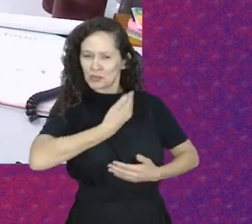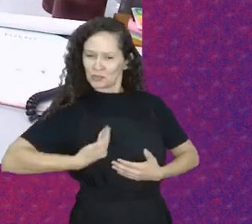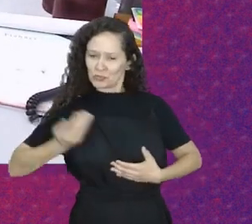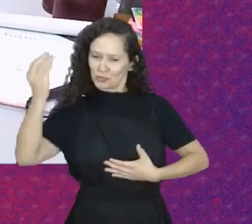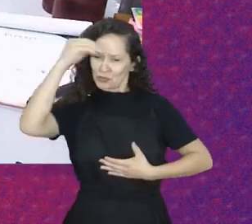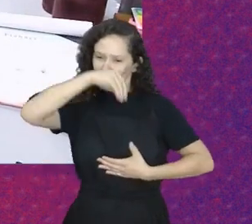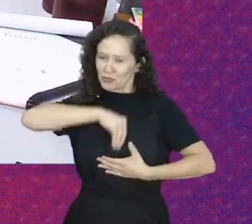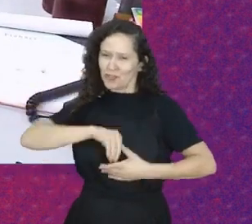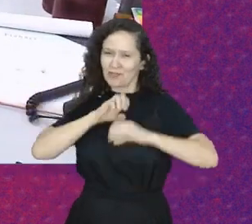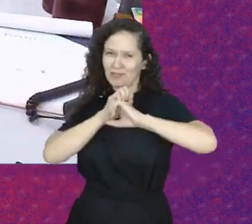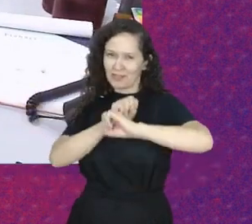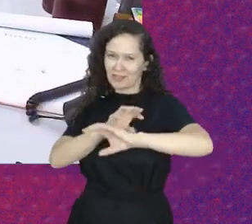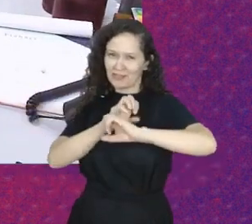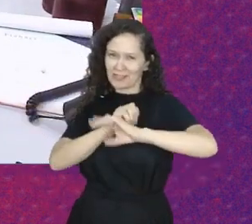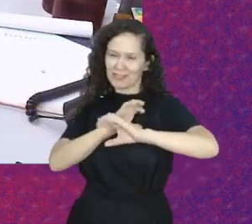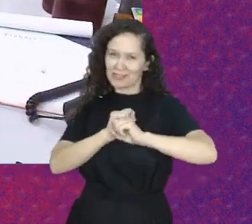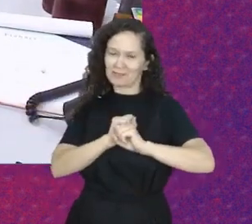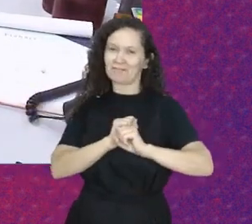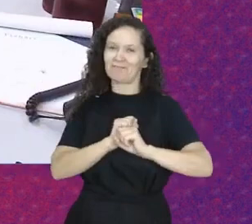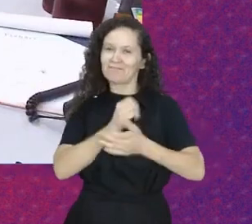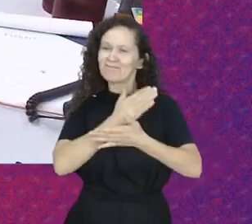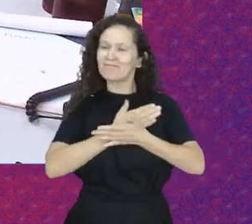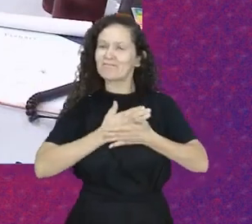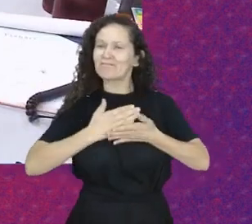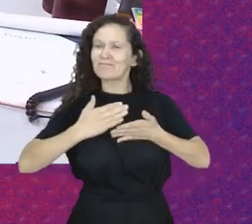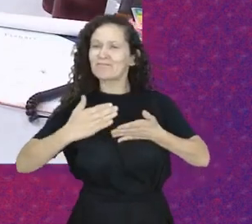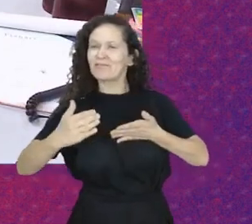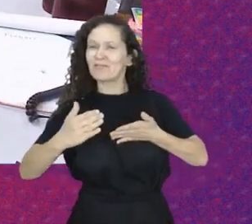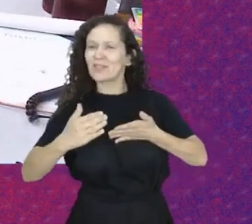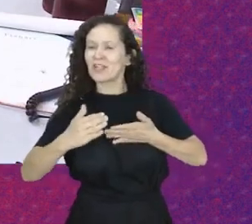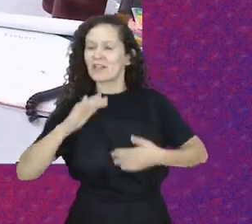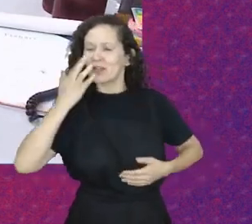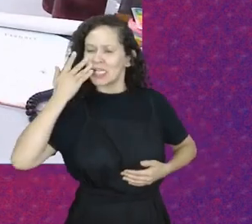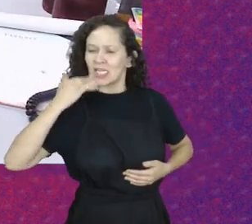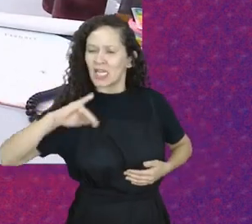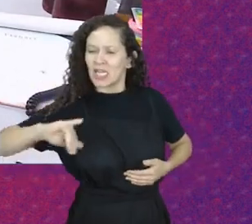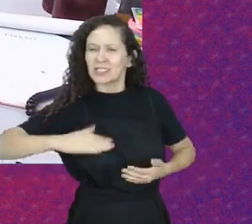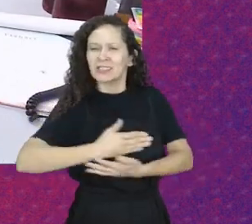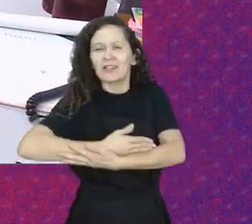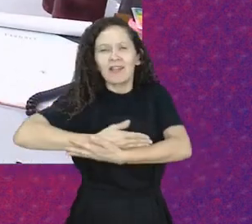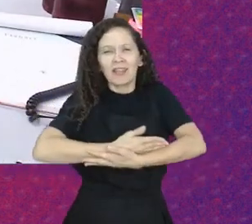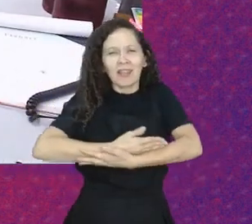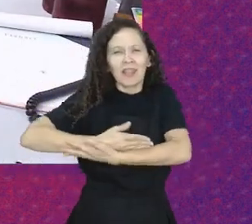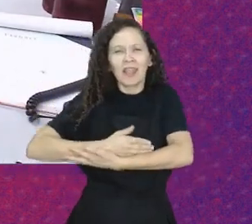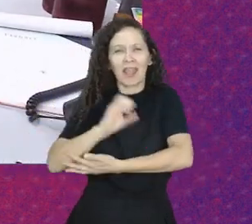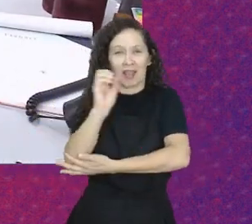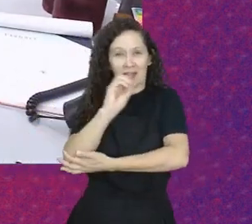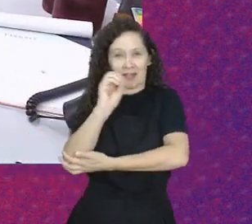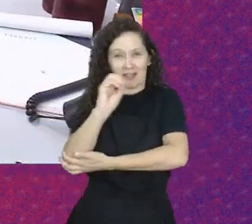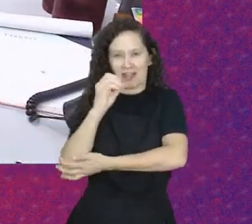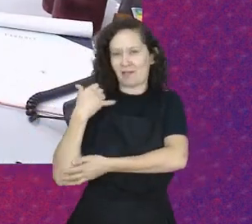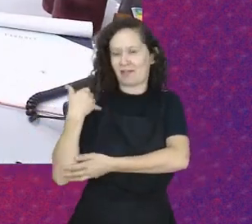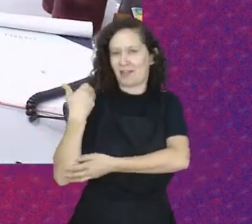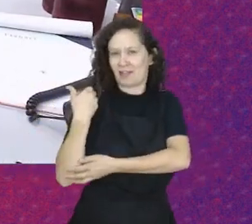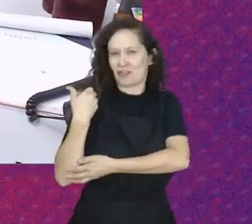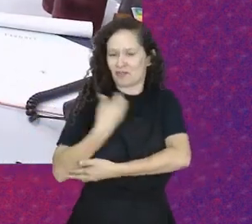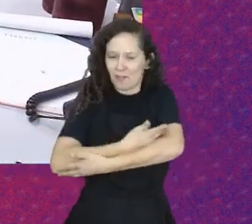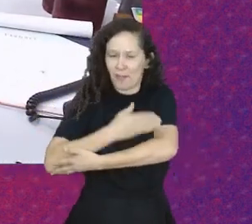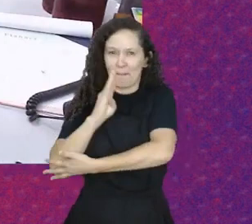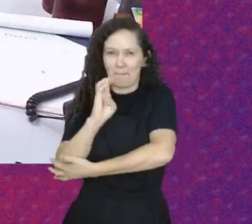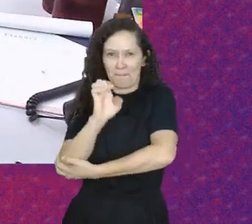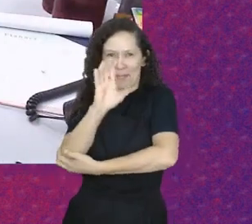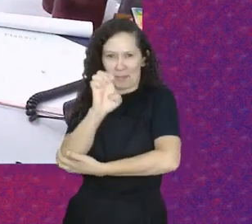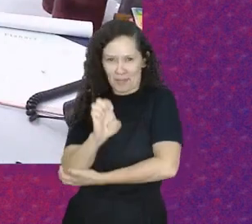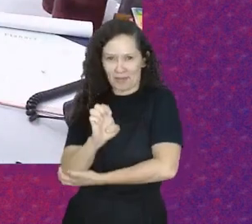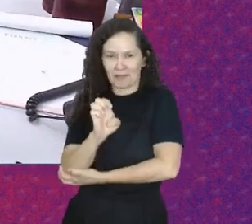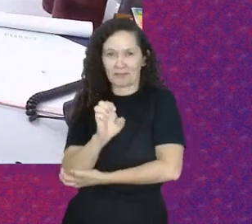que é a educação, desde a mais tenra idade, desde os 0 aninhos, né, como